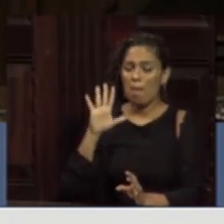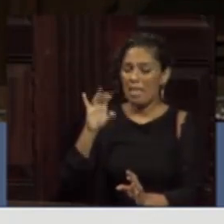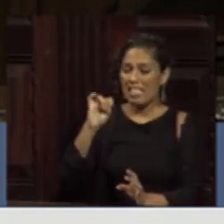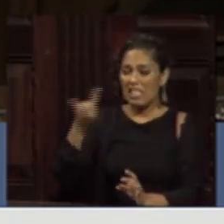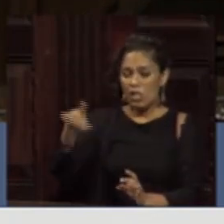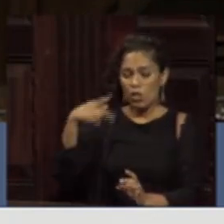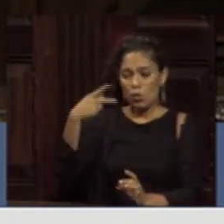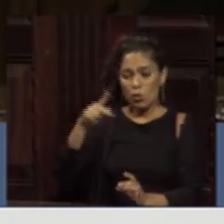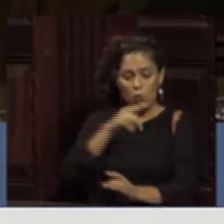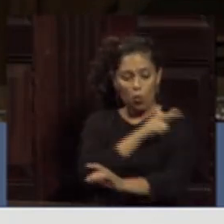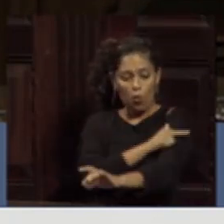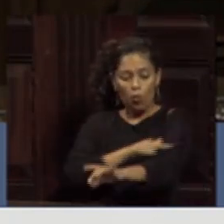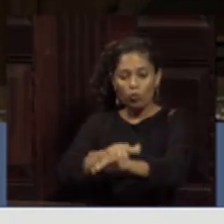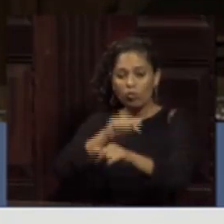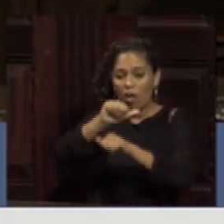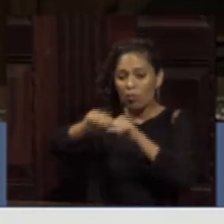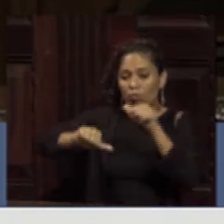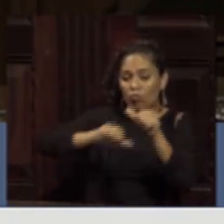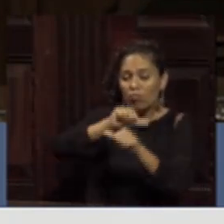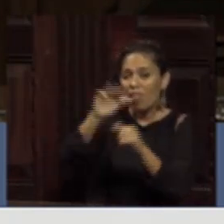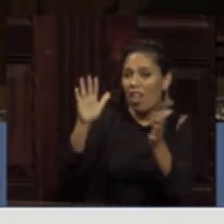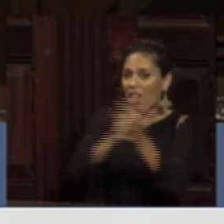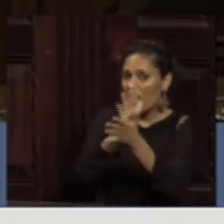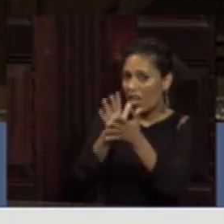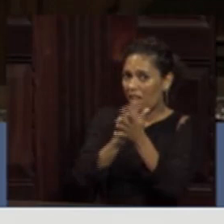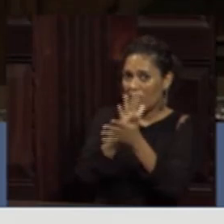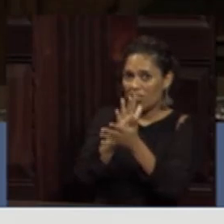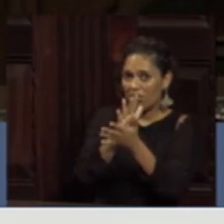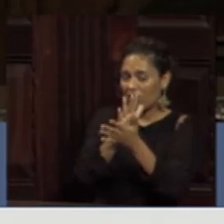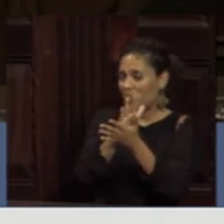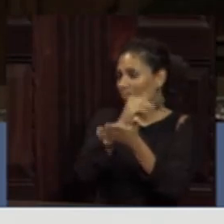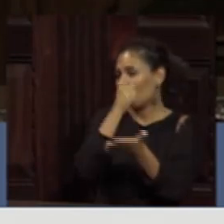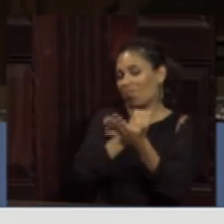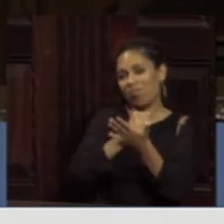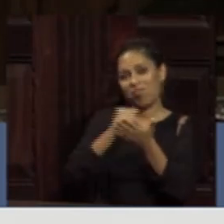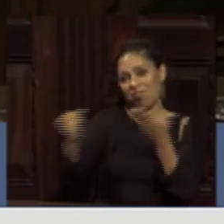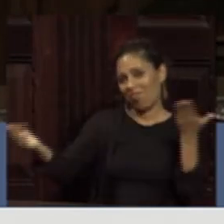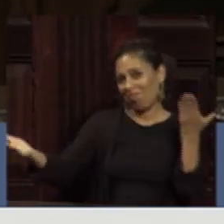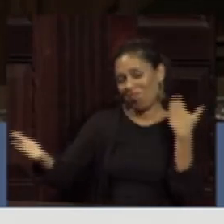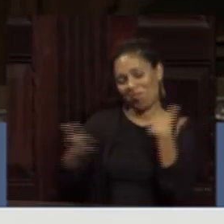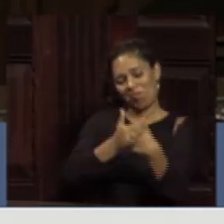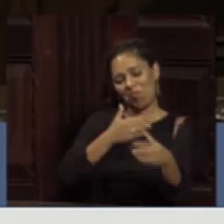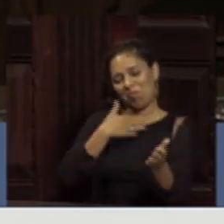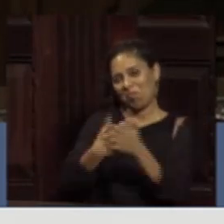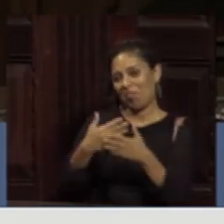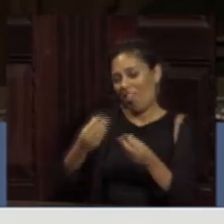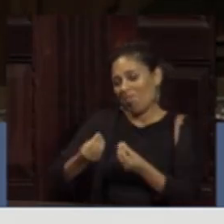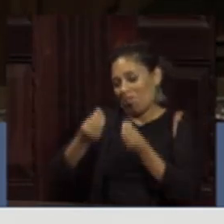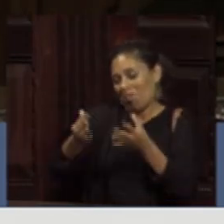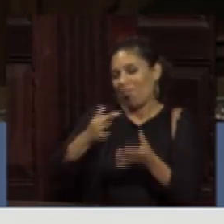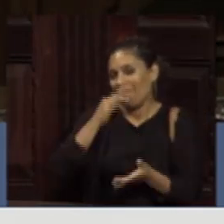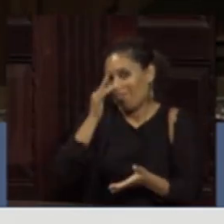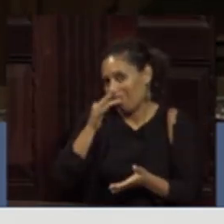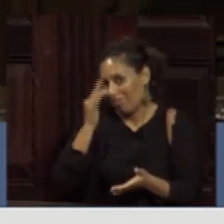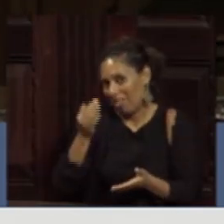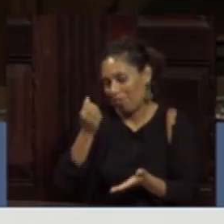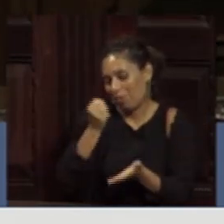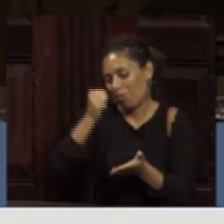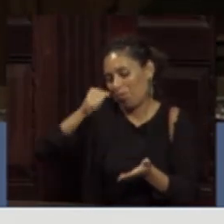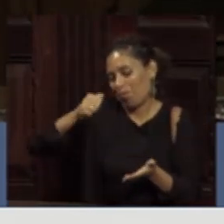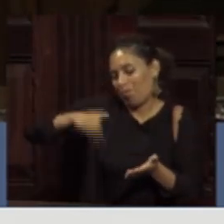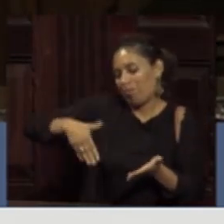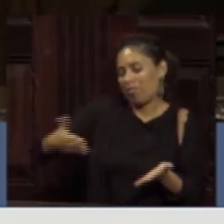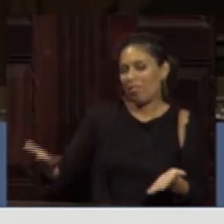também não mudarem, né, que adianta essa flor? É, deputado, mas